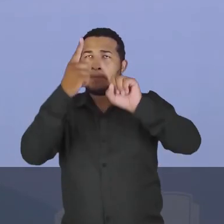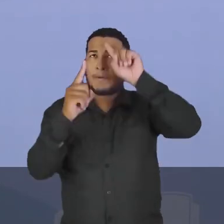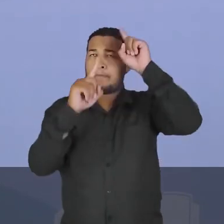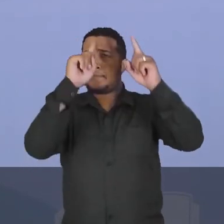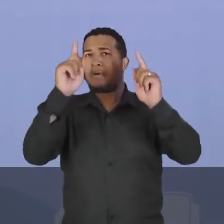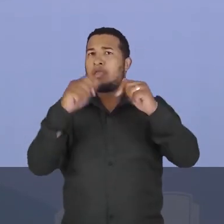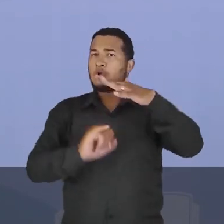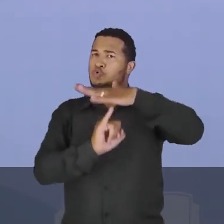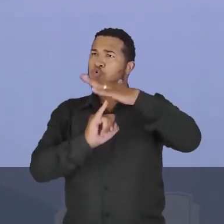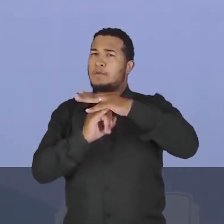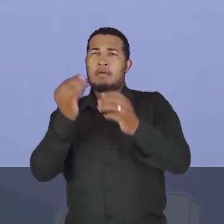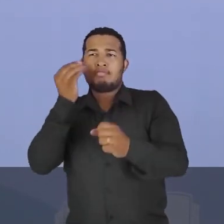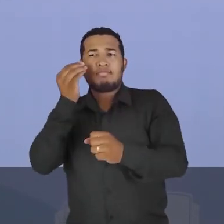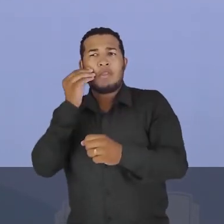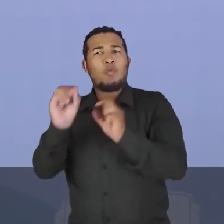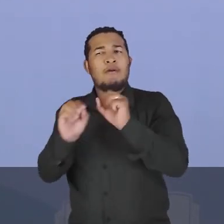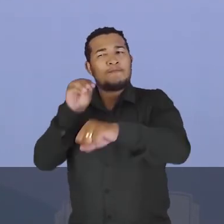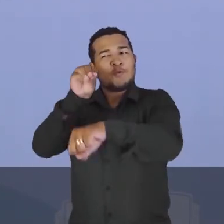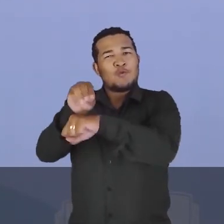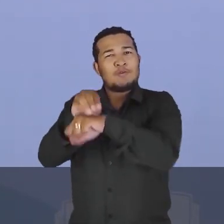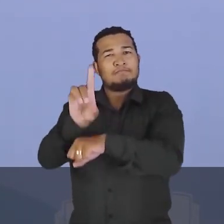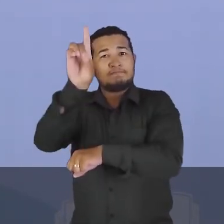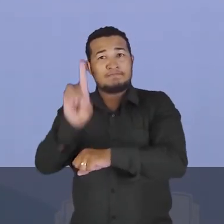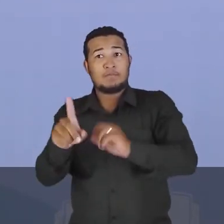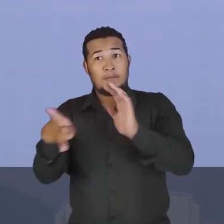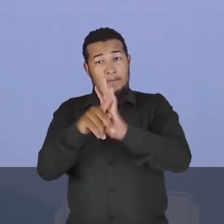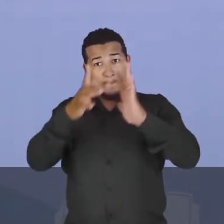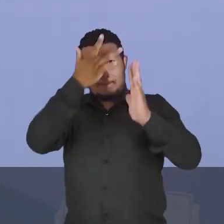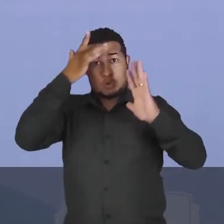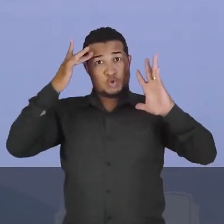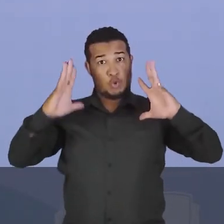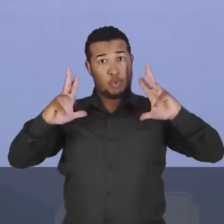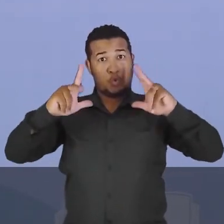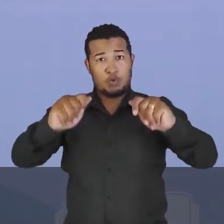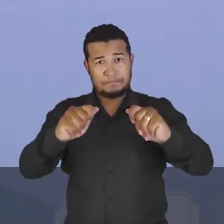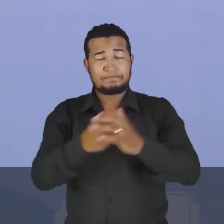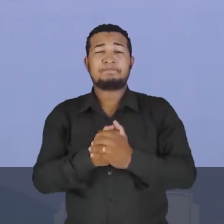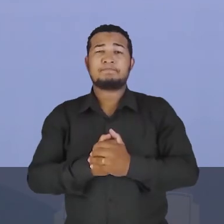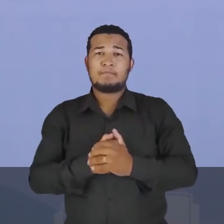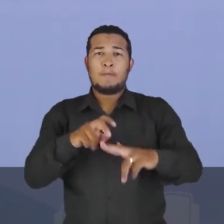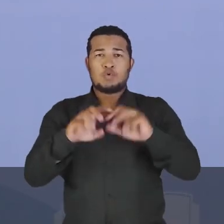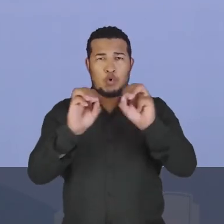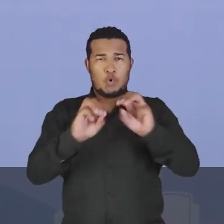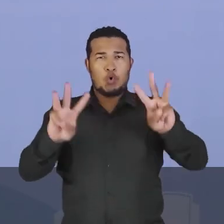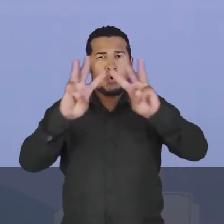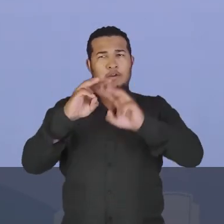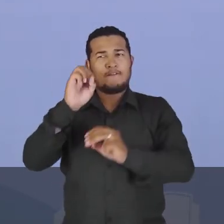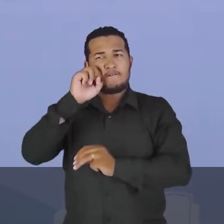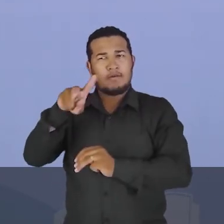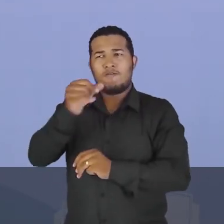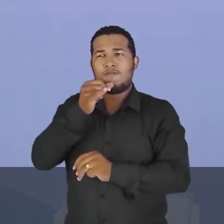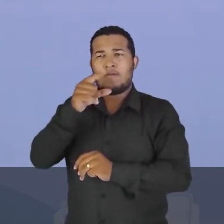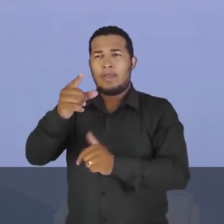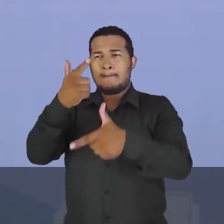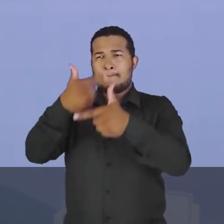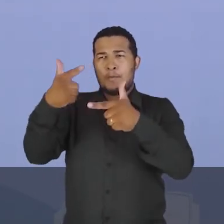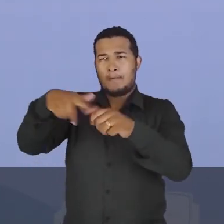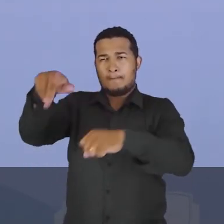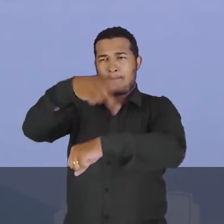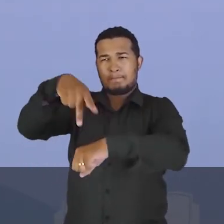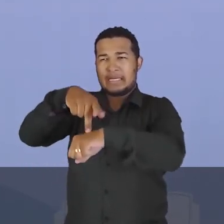para tentar preservar esses direitos para todas as pessoas. Então a ONU ela vai tentar, ela, por exemplo, quando ela vê um problema, um país que